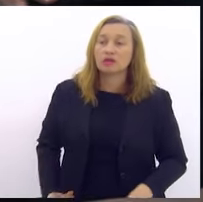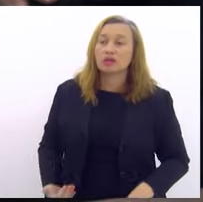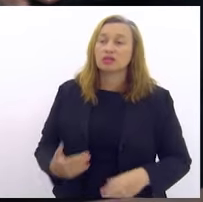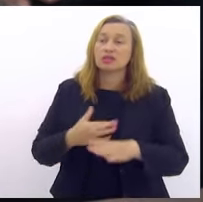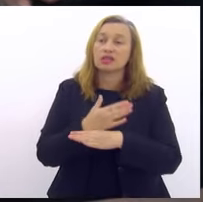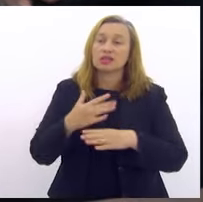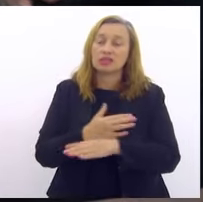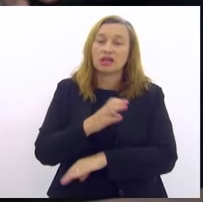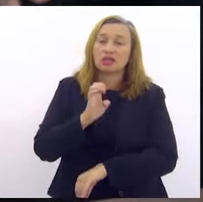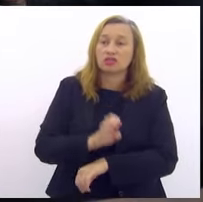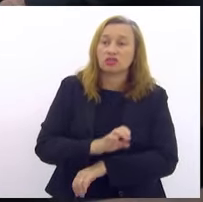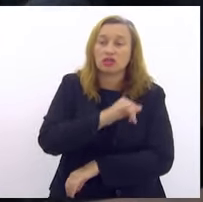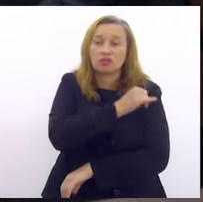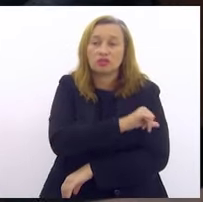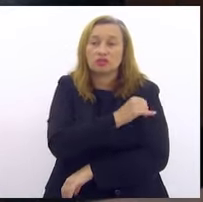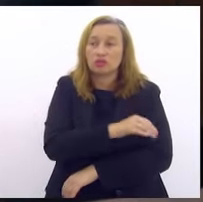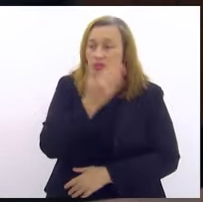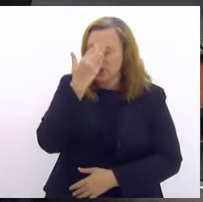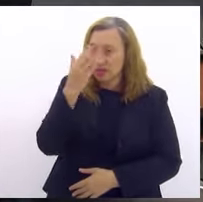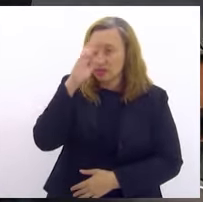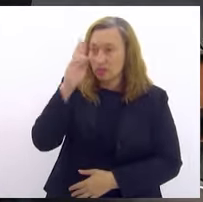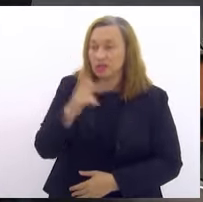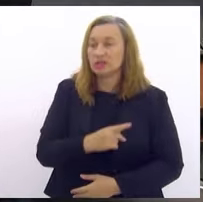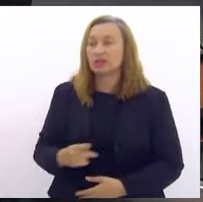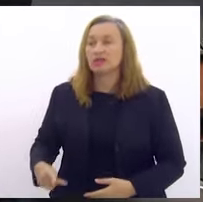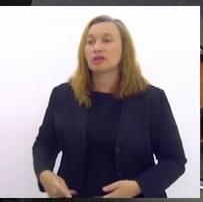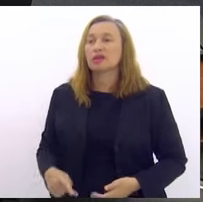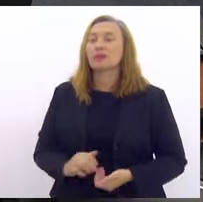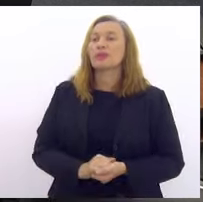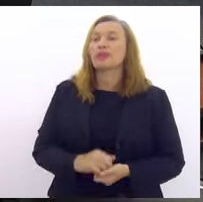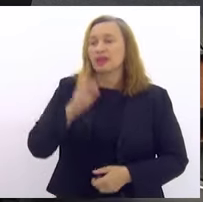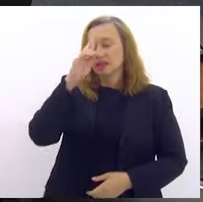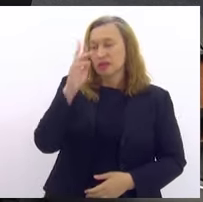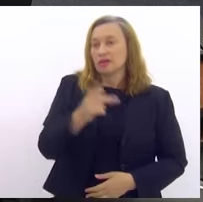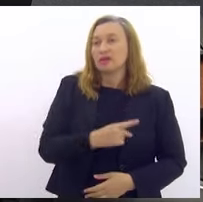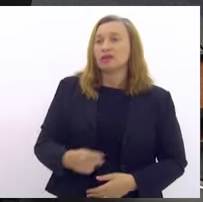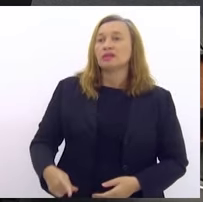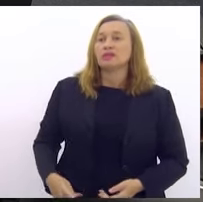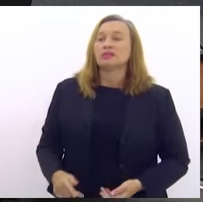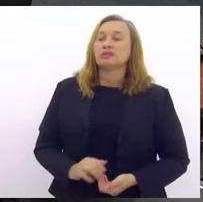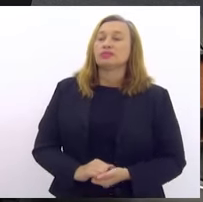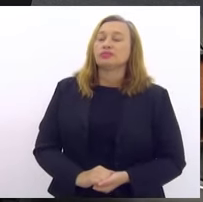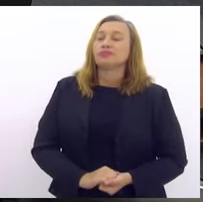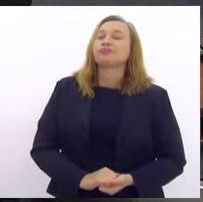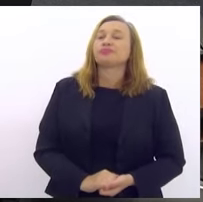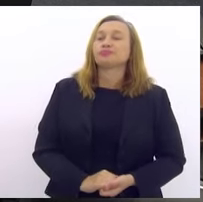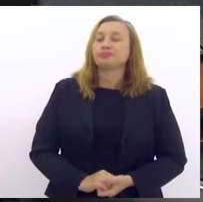e no estado do Rio de Janeiro. Obrigado, senhor presidente. Presidente,